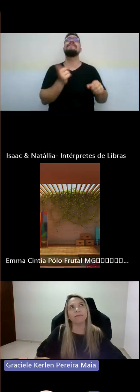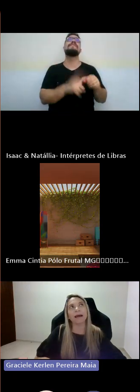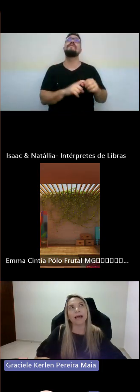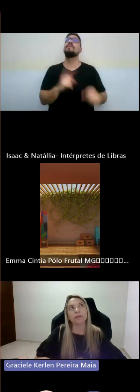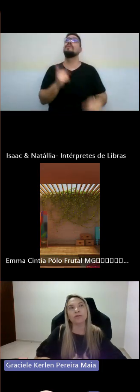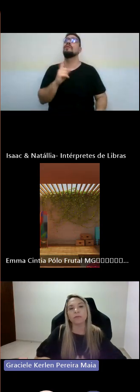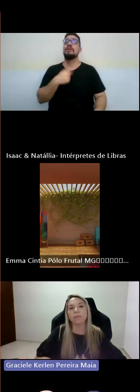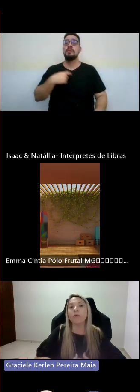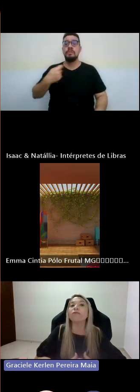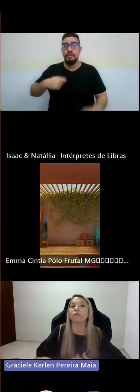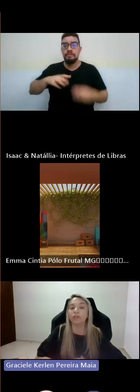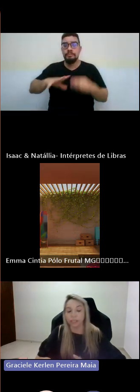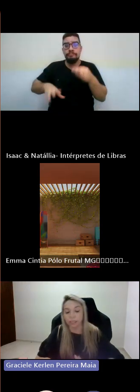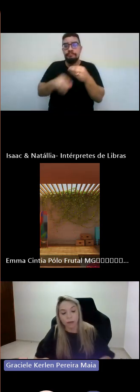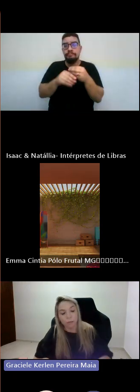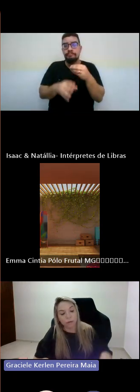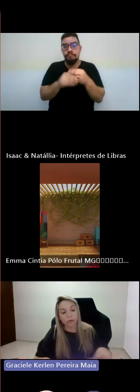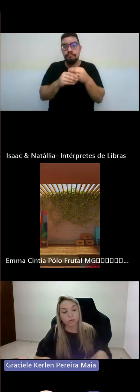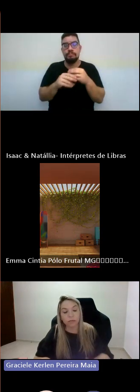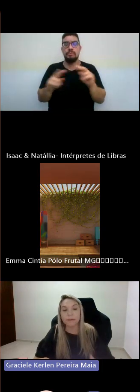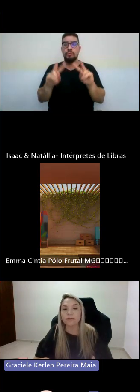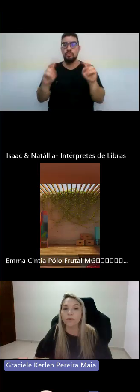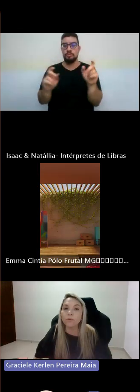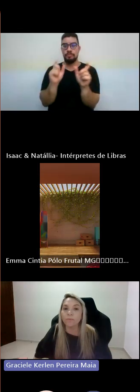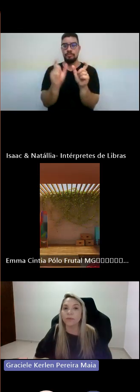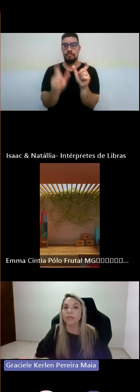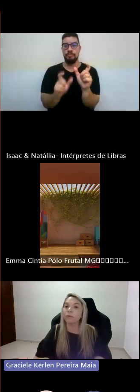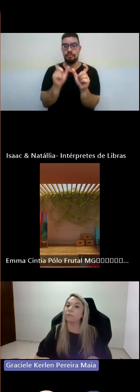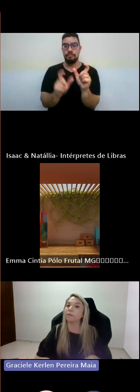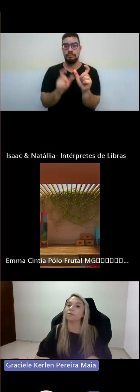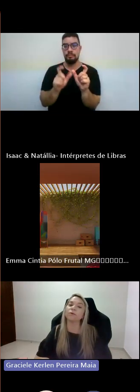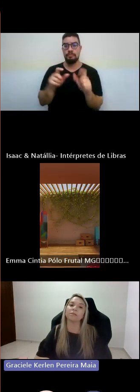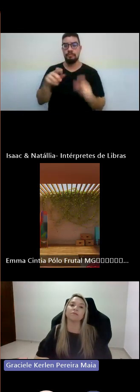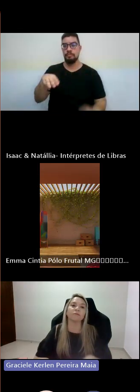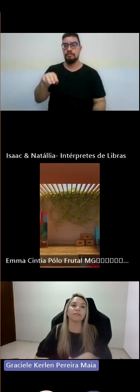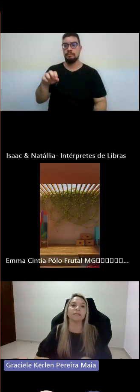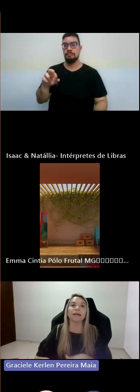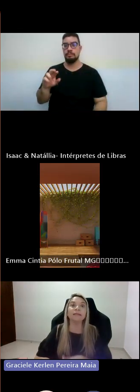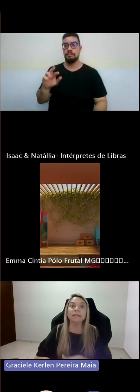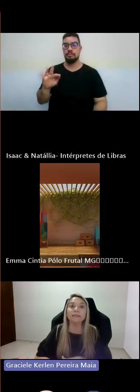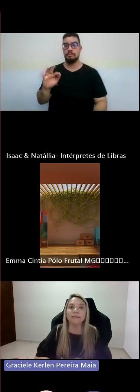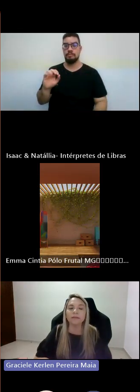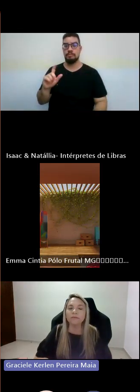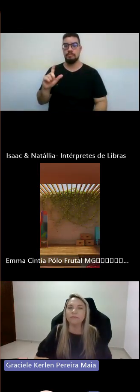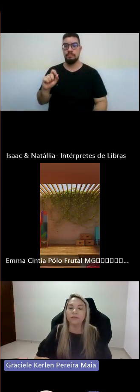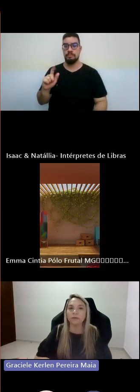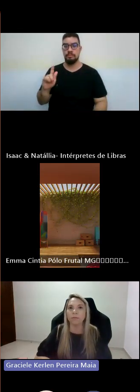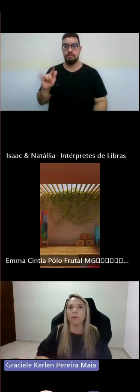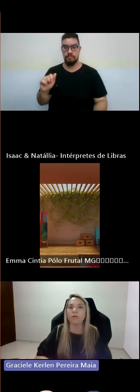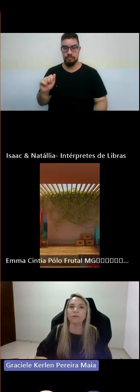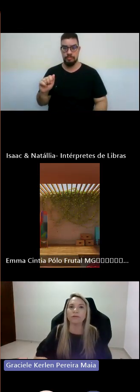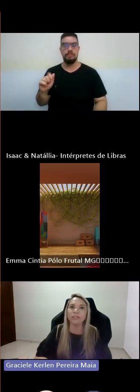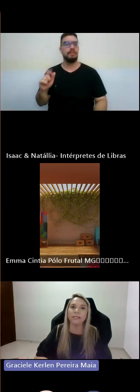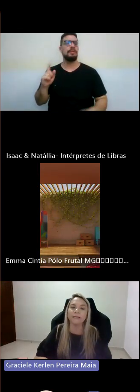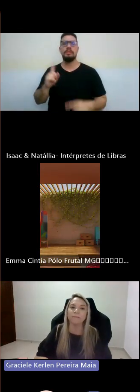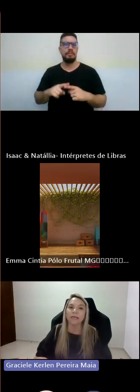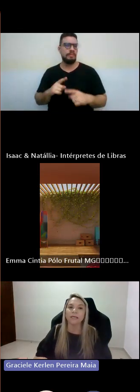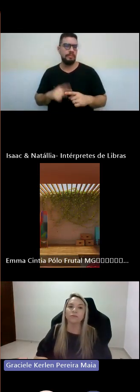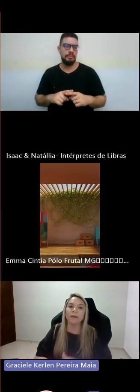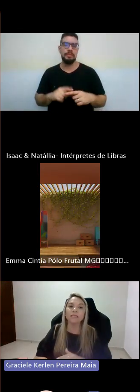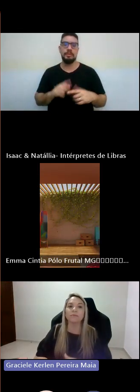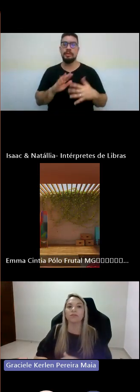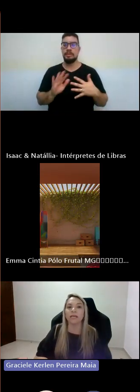precisei falar sobre morfologia, porque no Libras 1 e no Libras 2, vocês ainda não viram